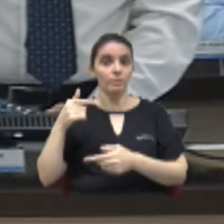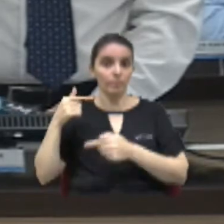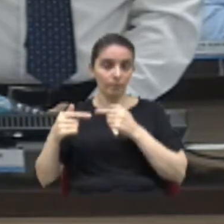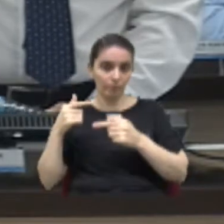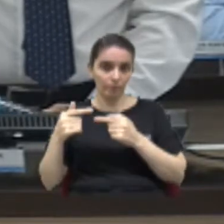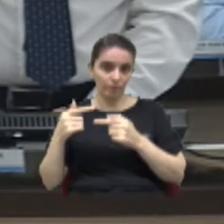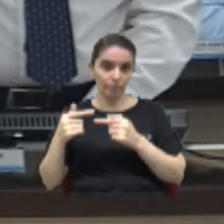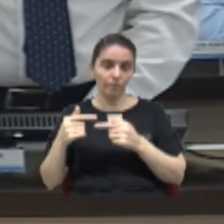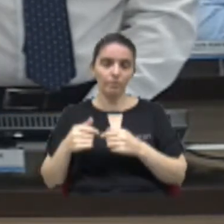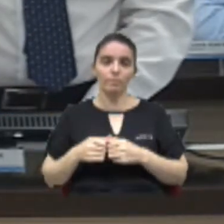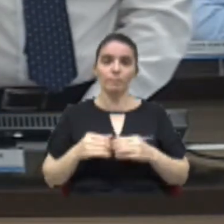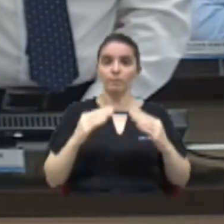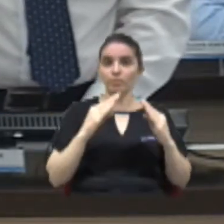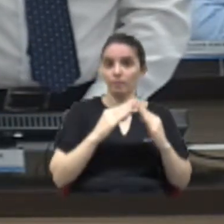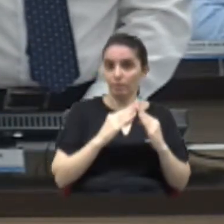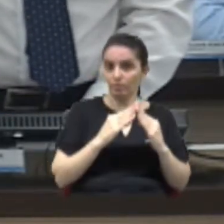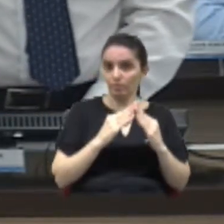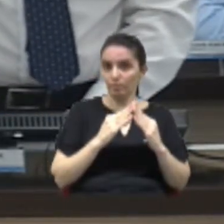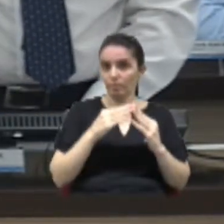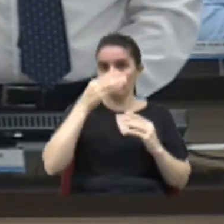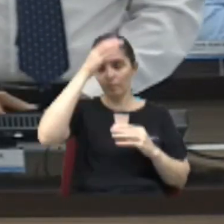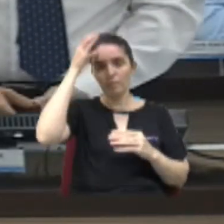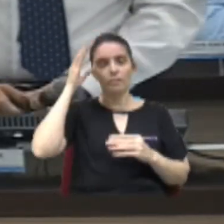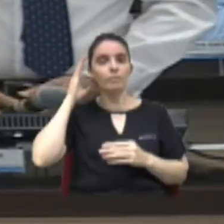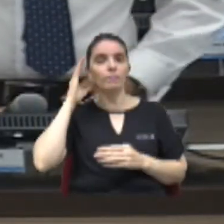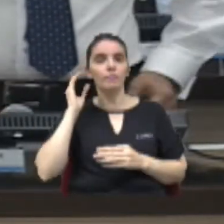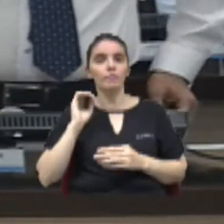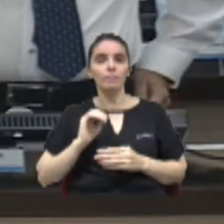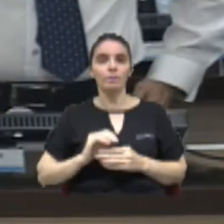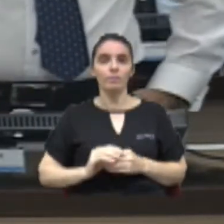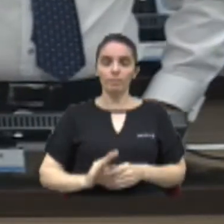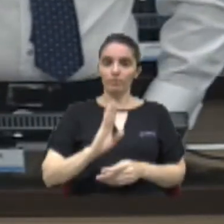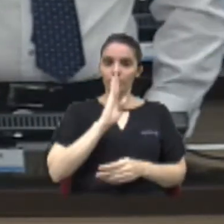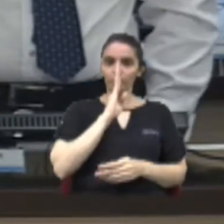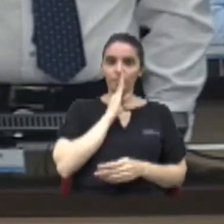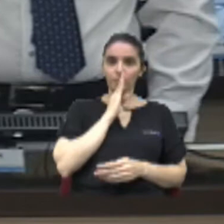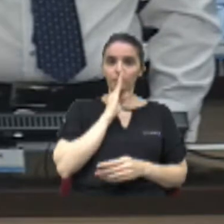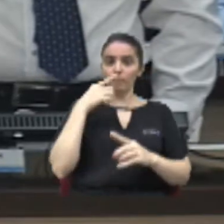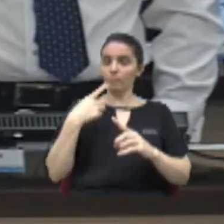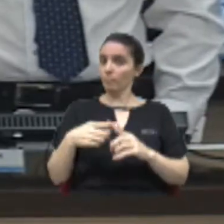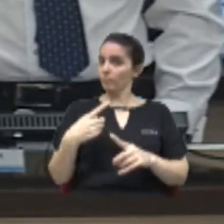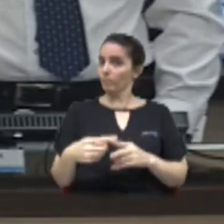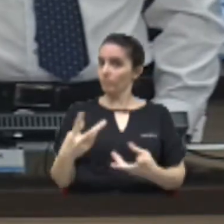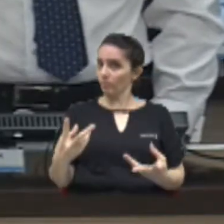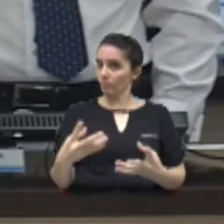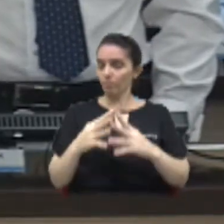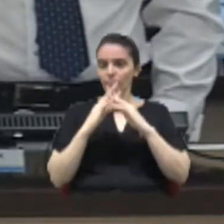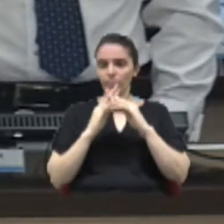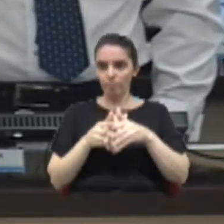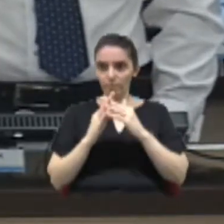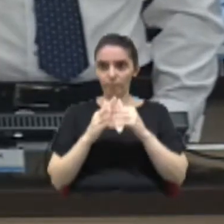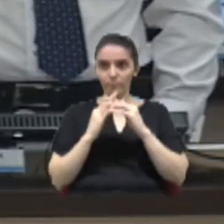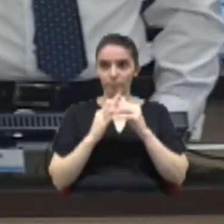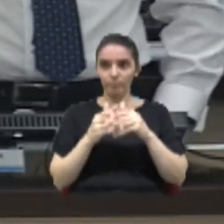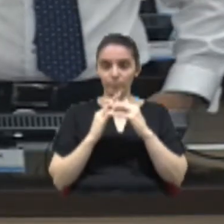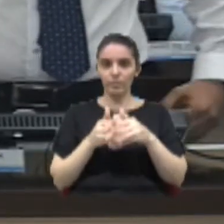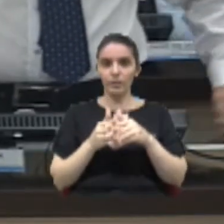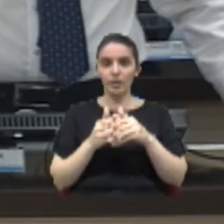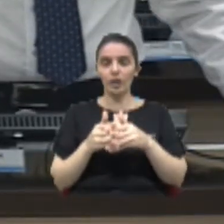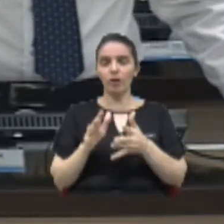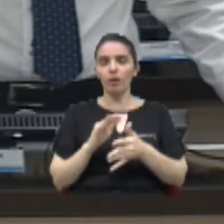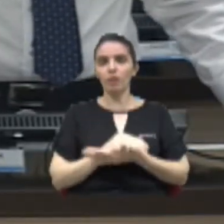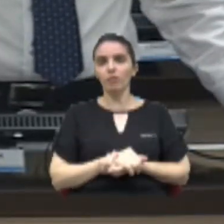artigozinho lá que diz que aquele que pratica invasão, aquele que invade terra, até para os beneficiários do